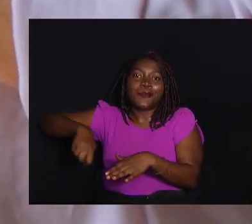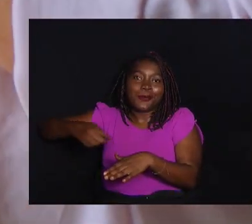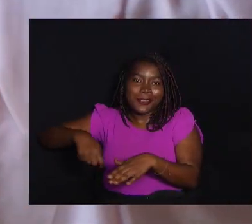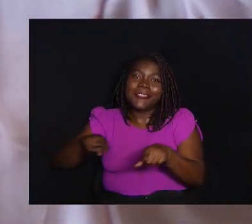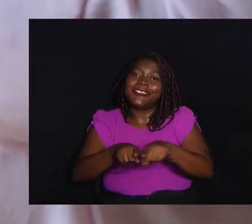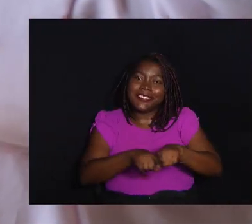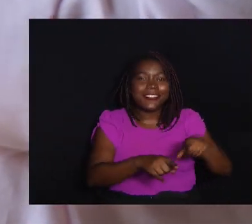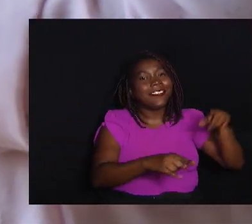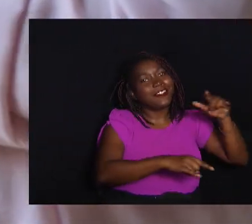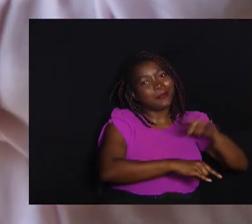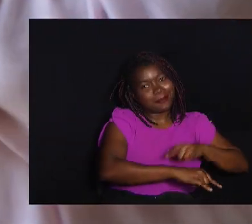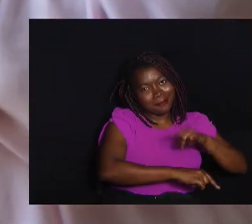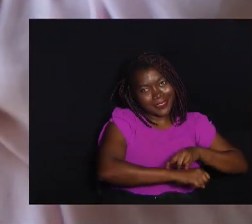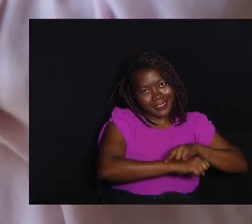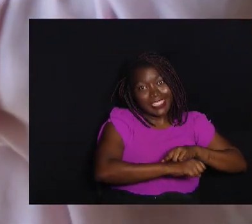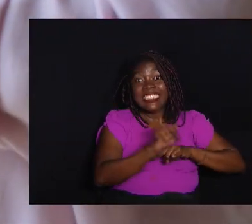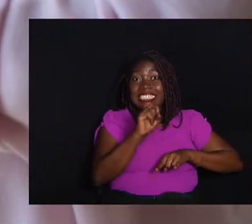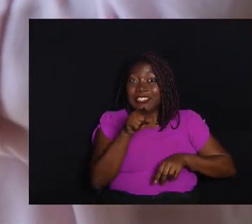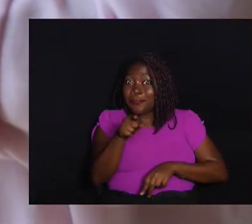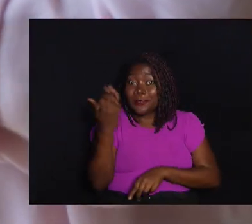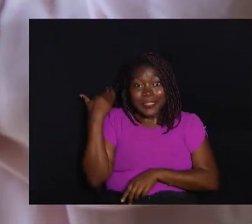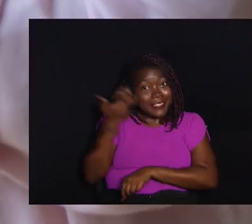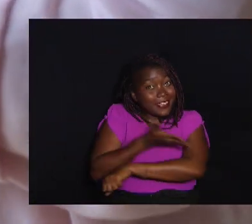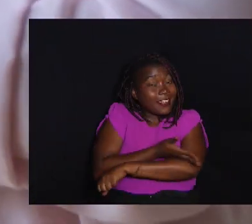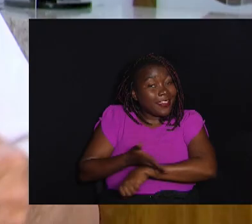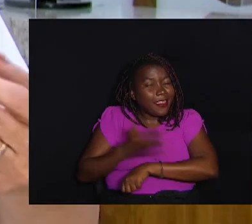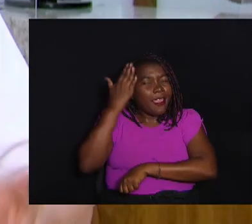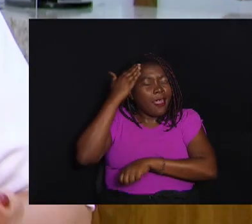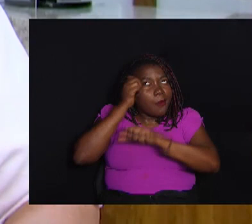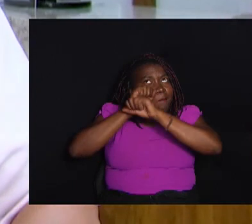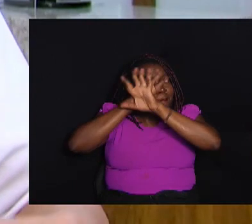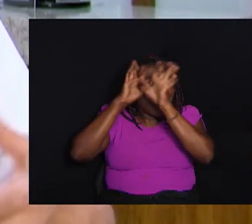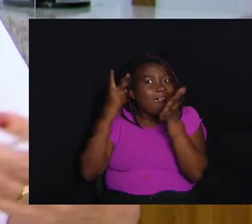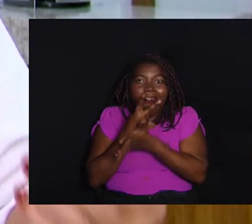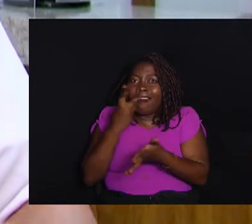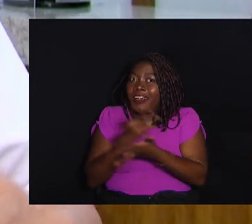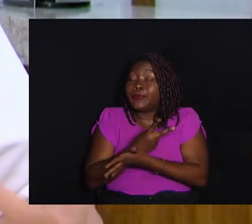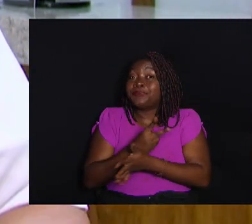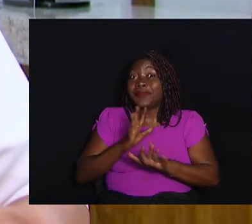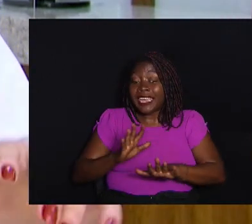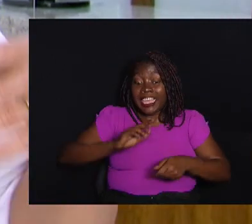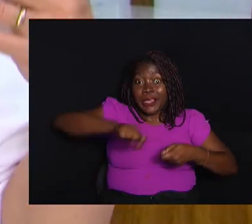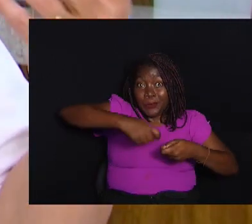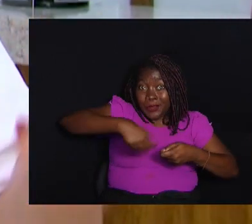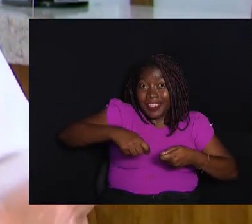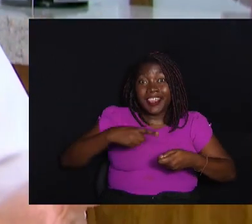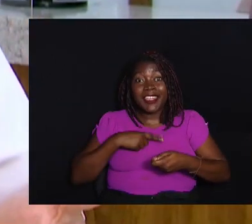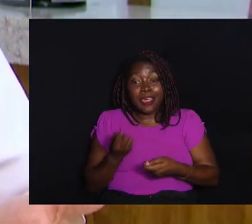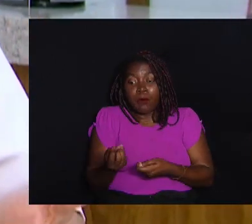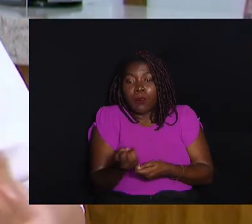banheiro. Portanto, se você também tinha esse hábito, entenda por que é inadequado. Na cozinha, as panelas têm vapor,